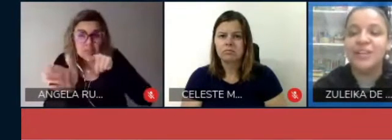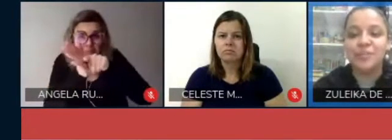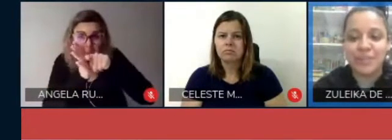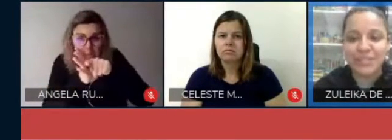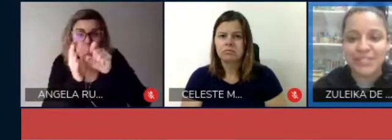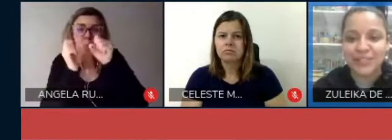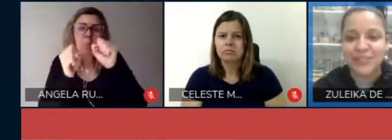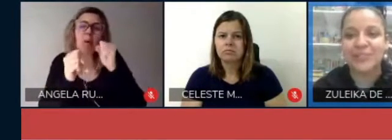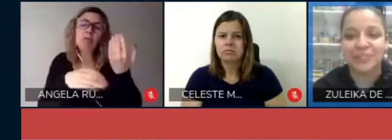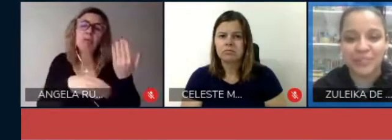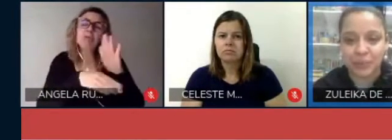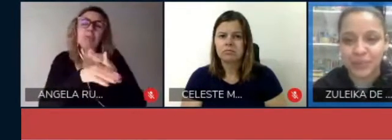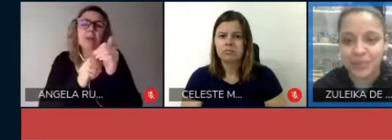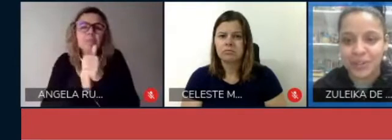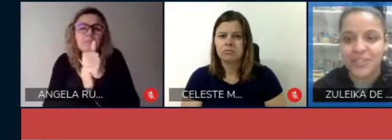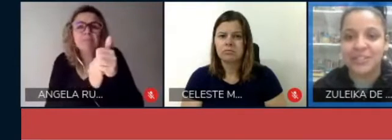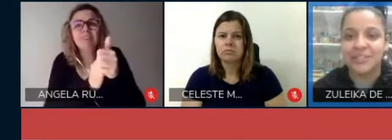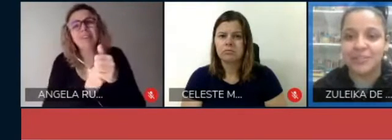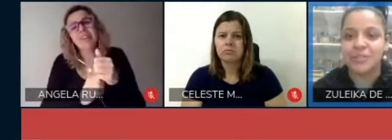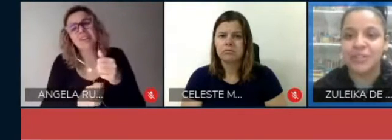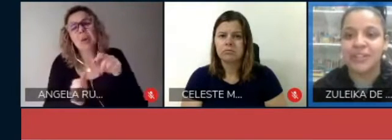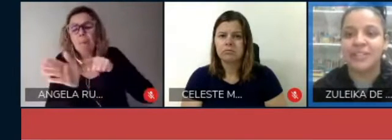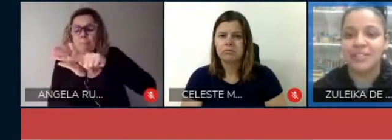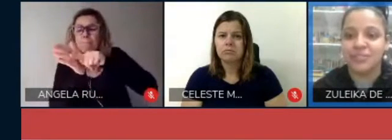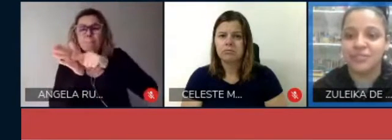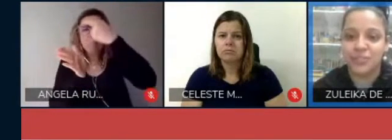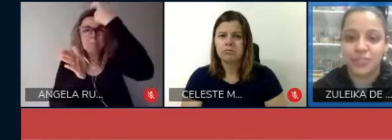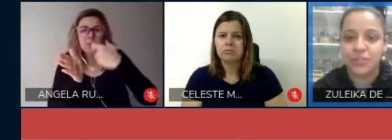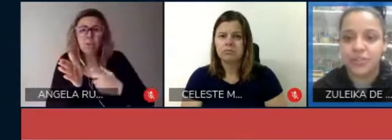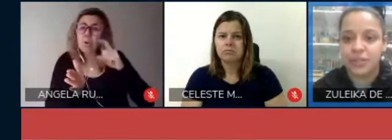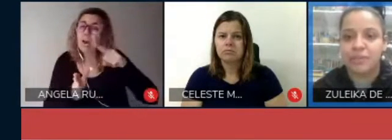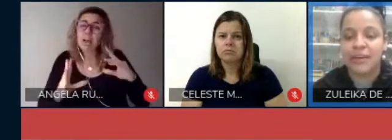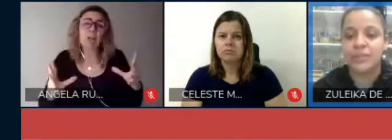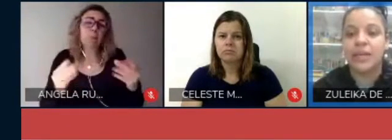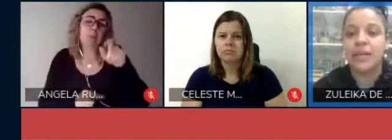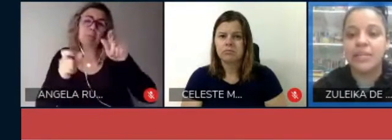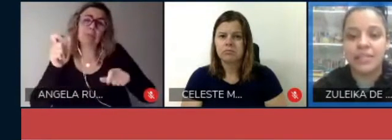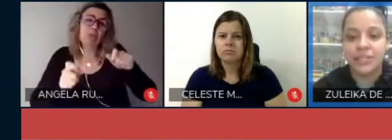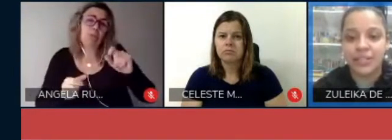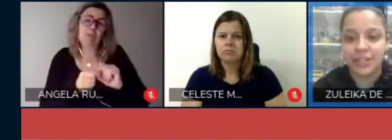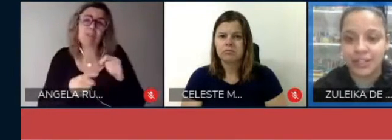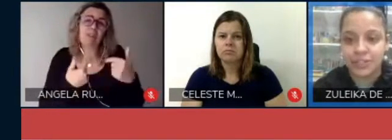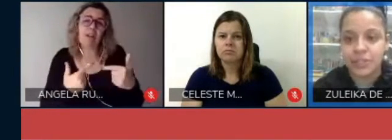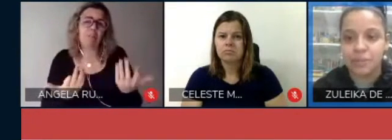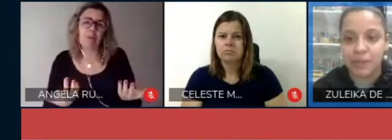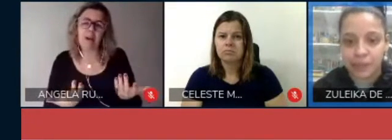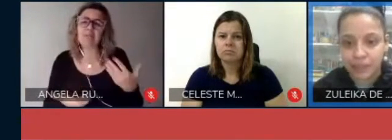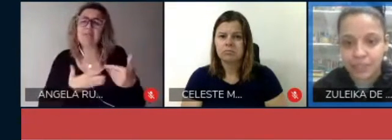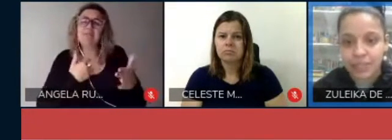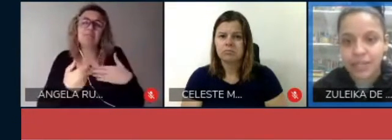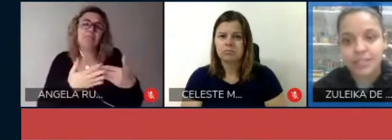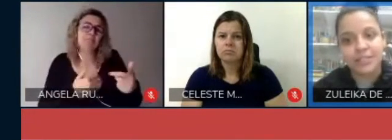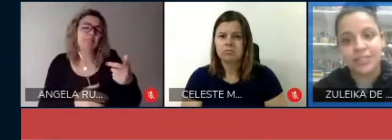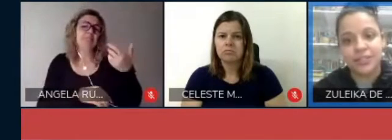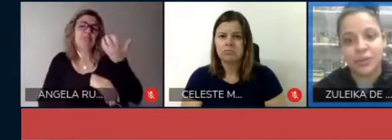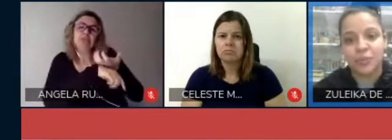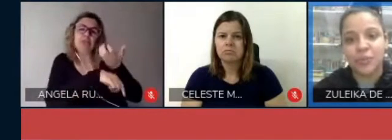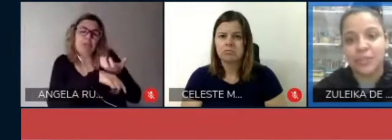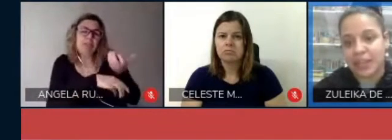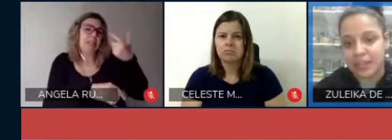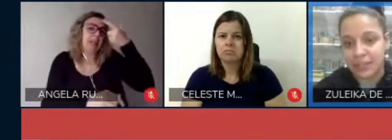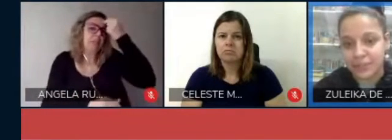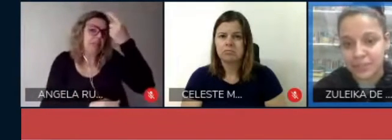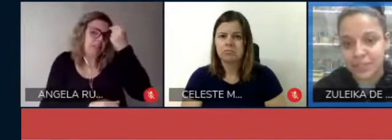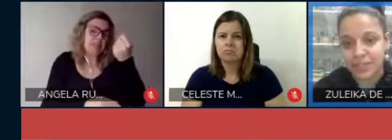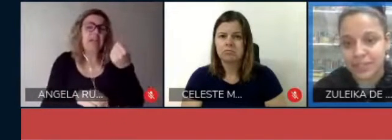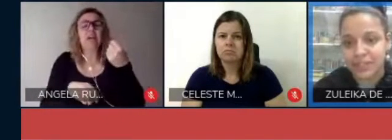seus trabalhos. De pesquisador eu chamo todos nós que temos que desenvolver os nossos trabalhos, seja em disciplinas,